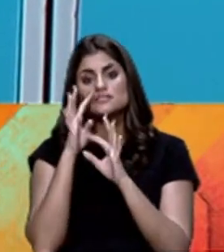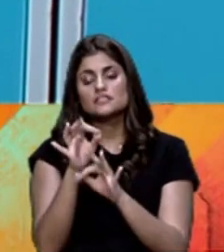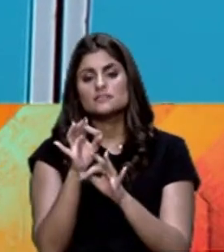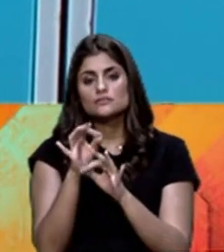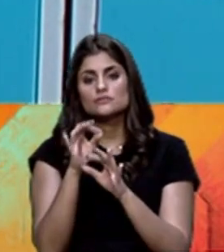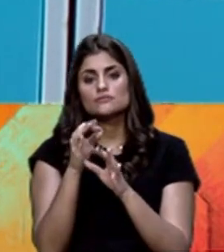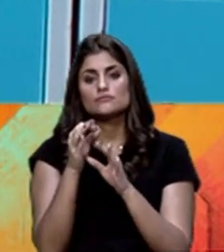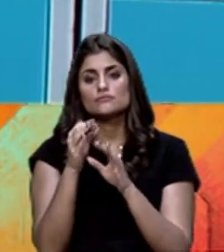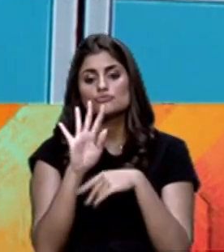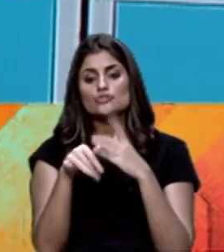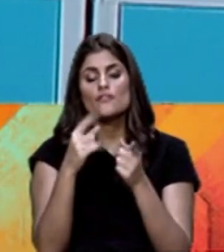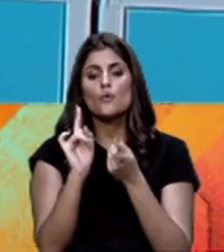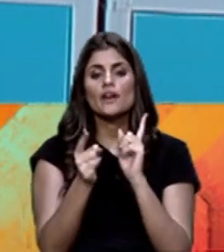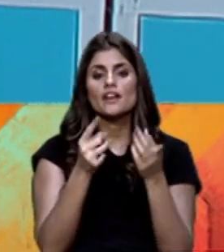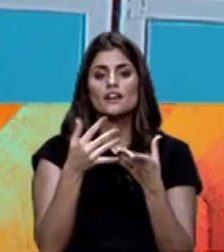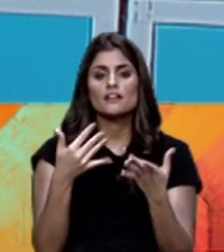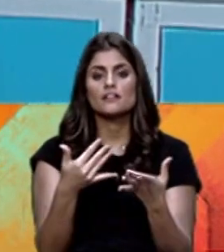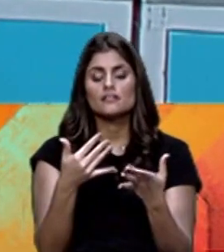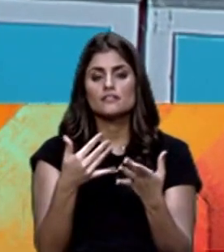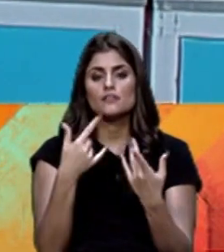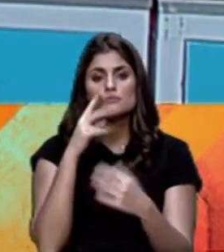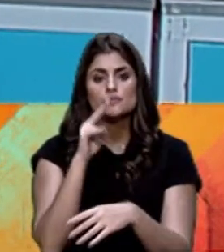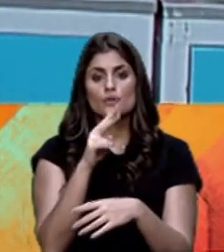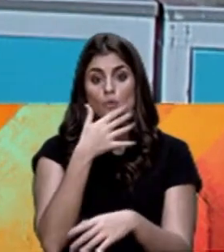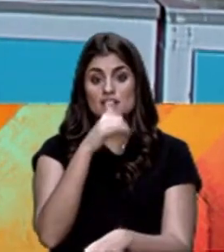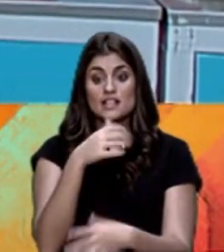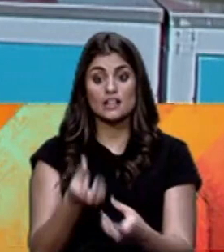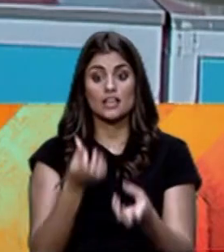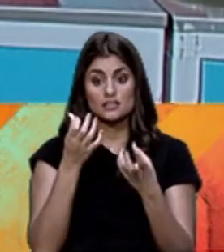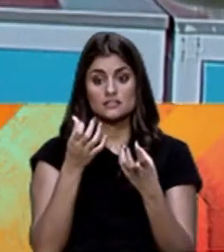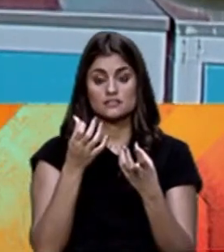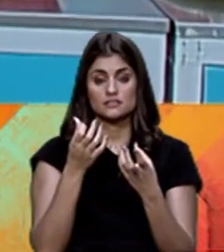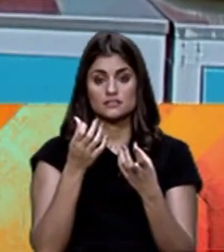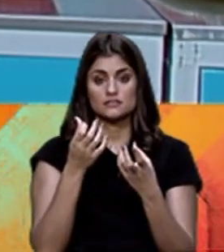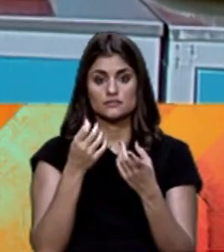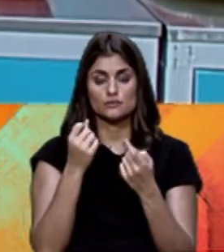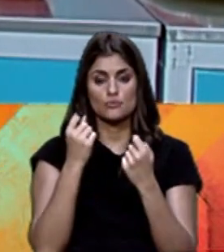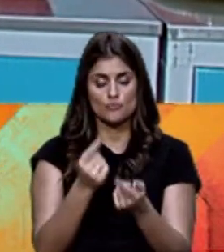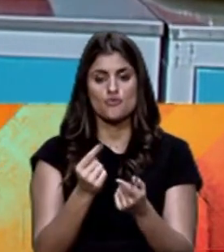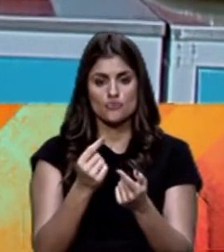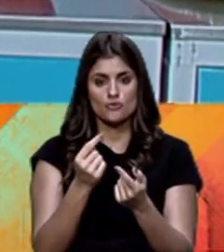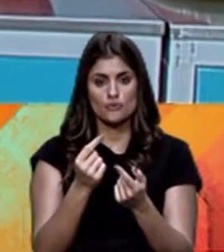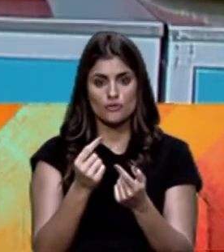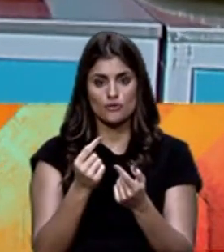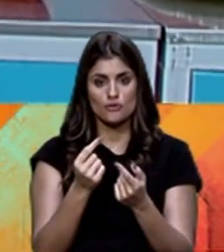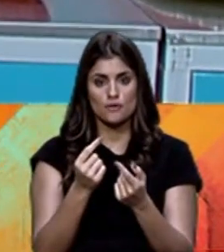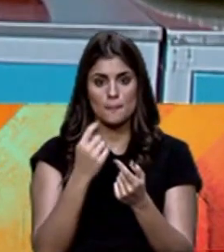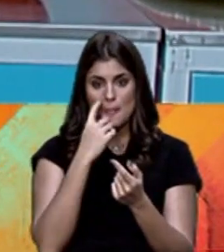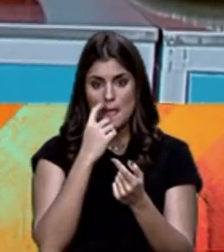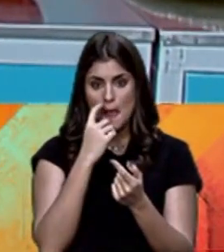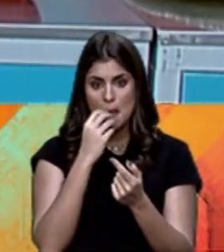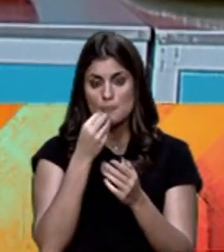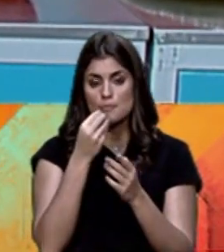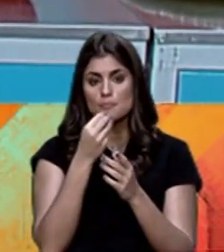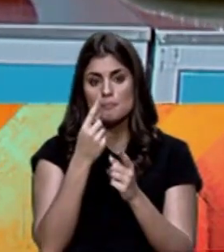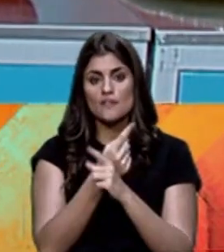punhas? Oh, Sónia, vamos então ver se o azeite já está quente, ainda mais um bocadinho. Mais um bocadinho. Como refeição,